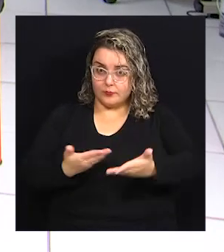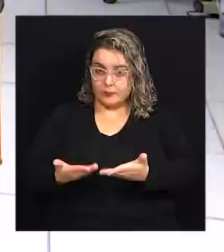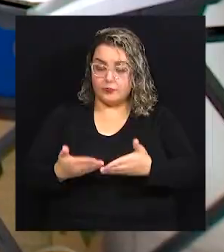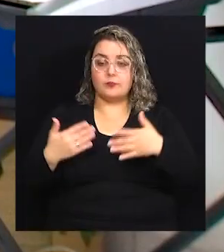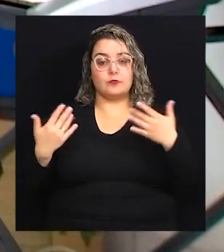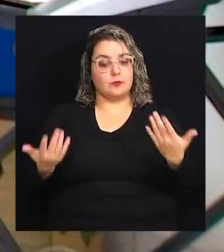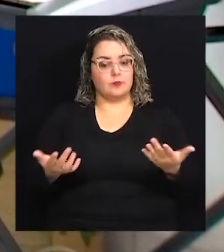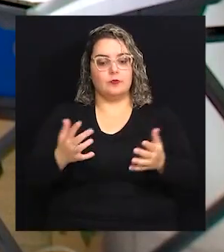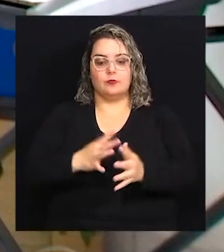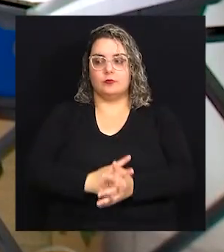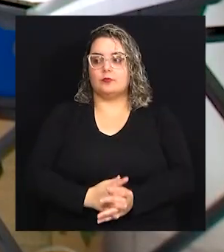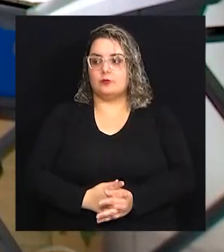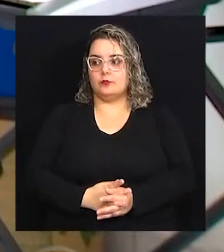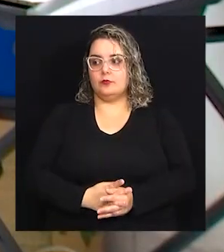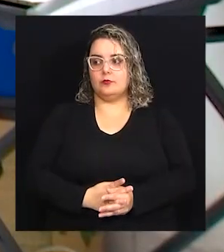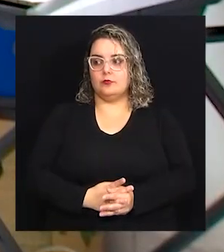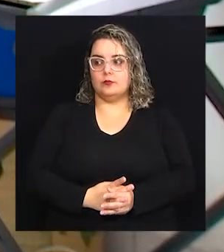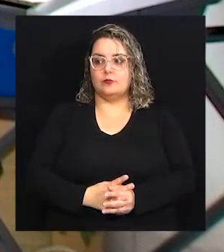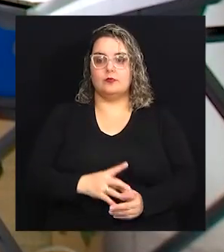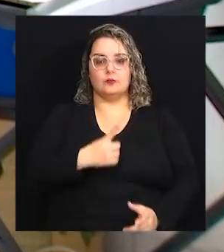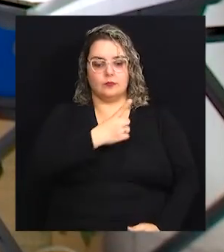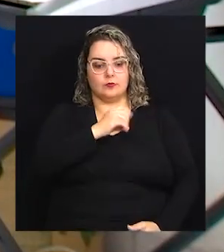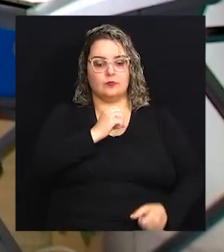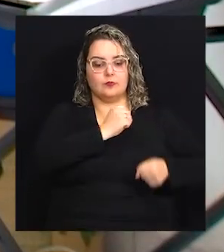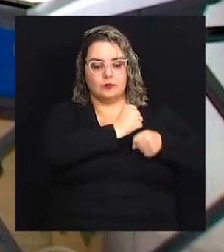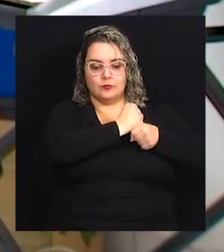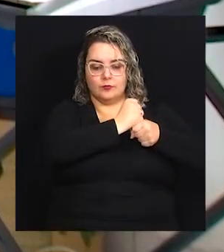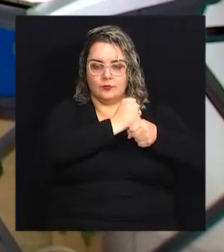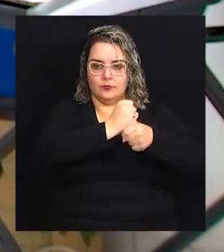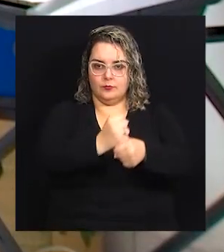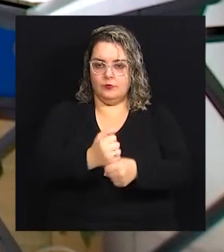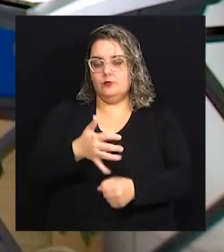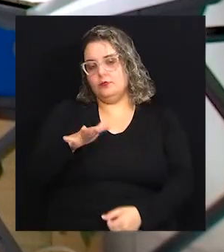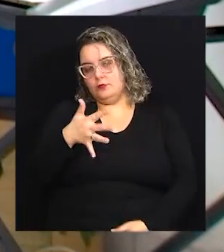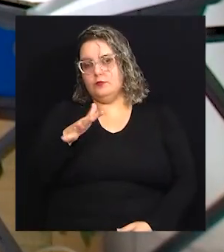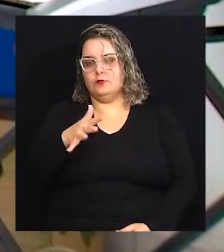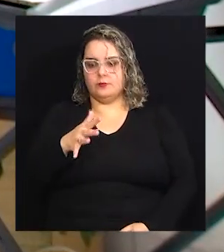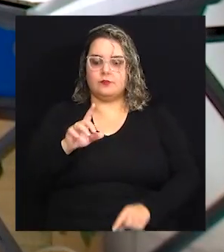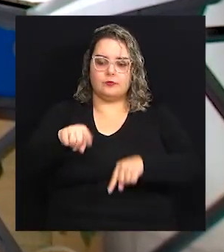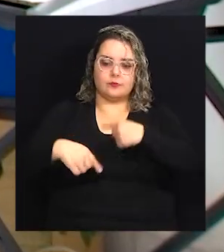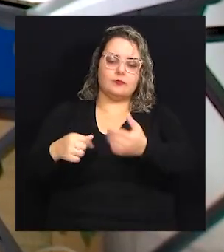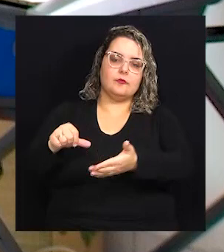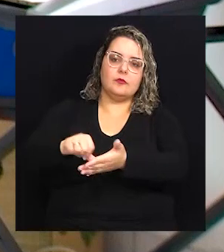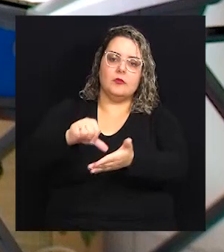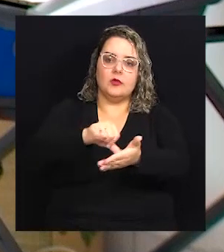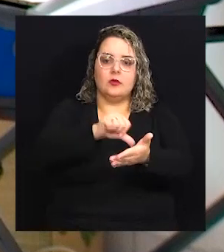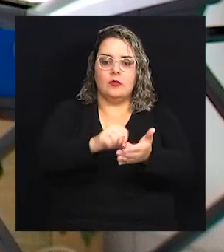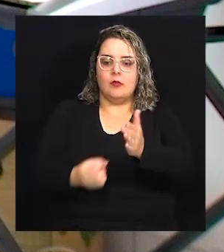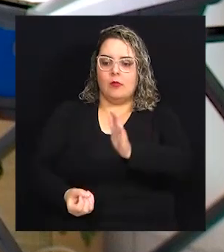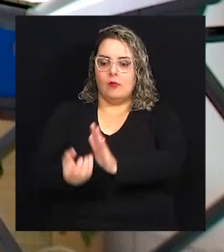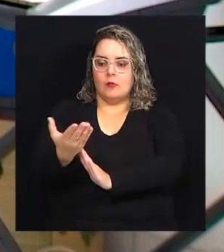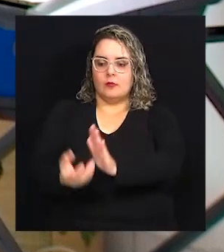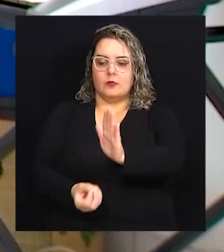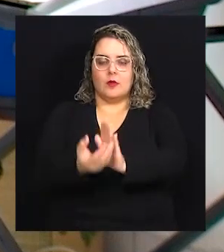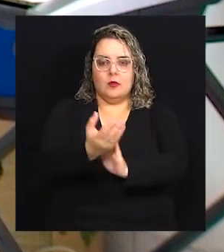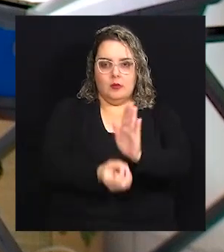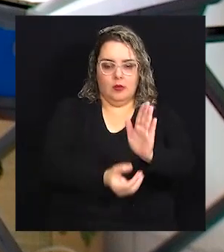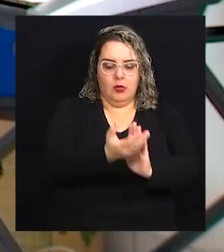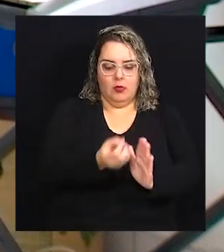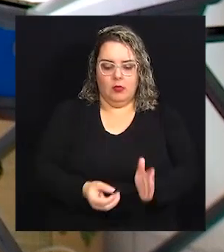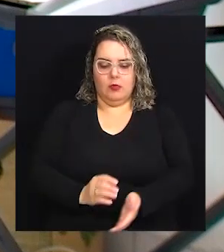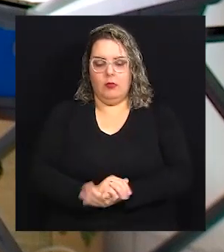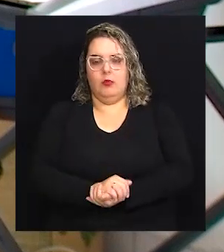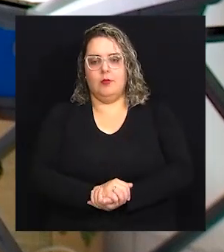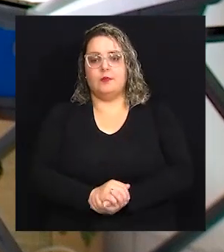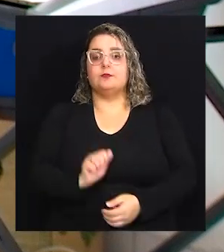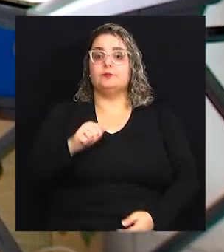serviço. Então, de 10 anos para cá, mais ou menos, as outras unidades elas surgiram. Então,